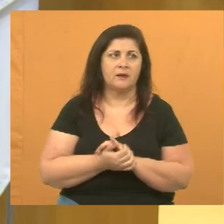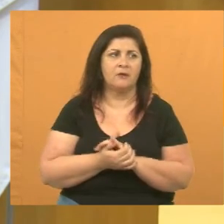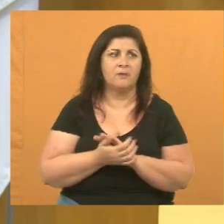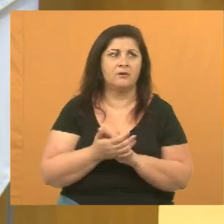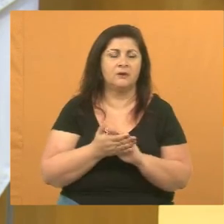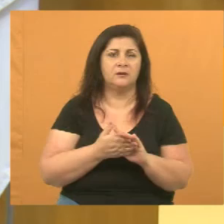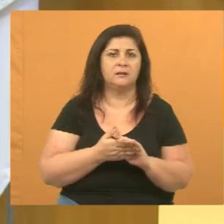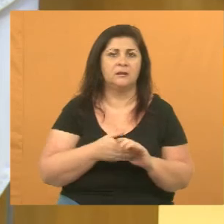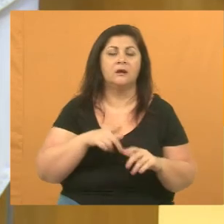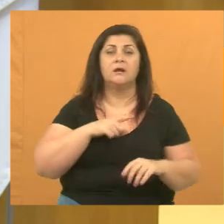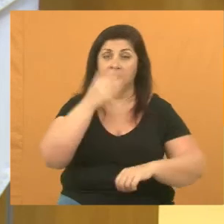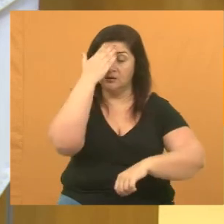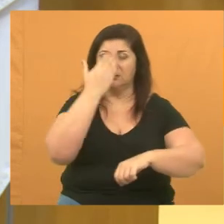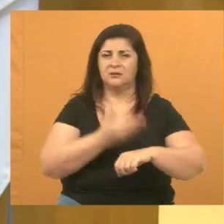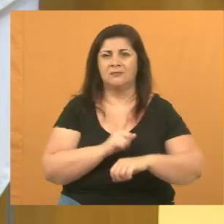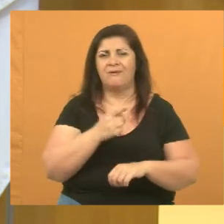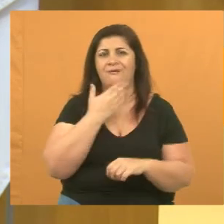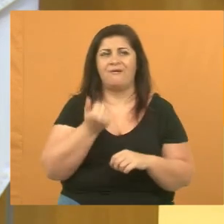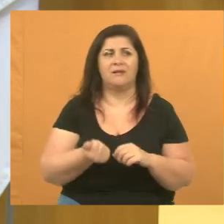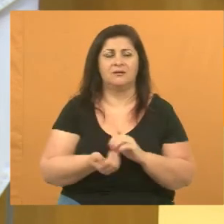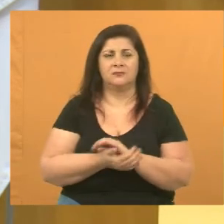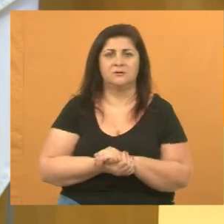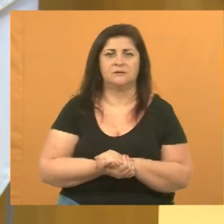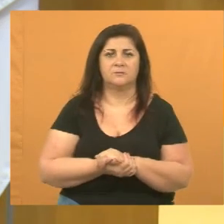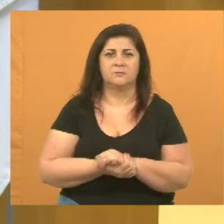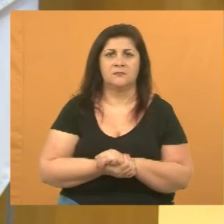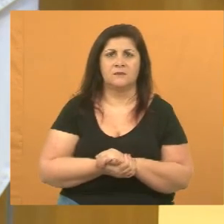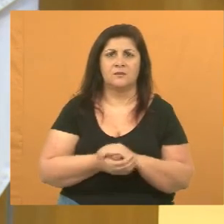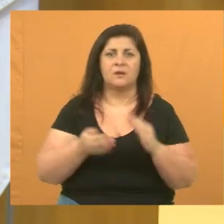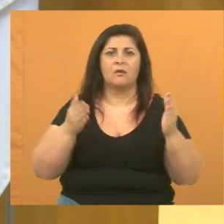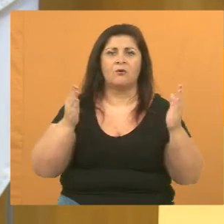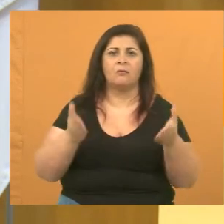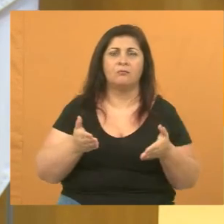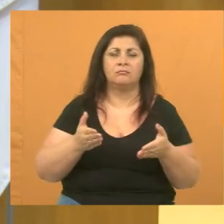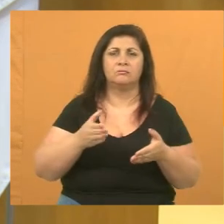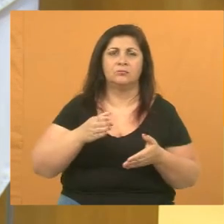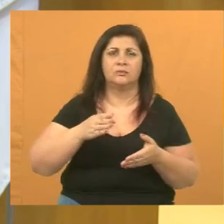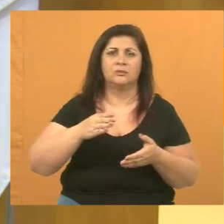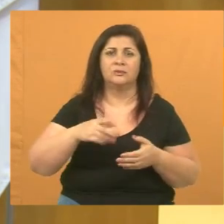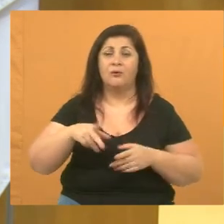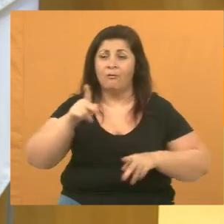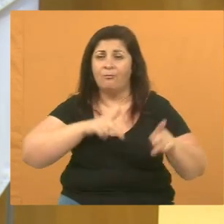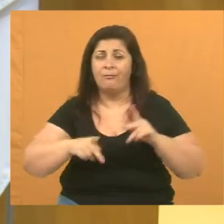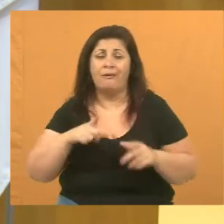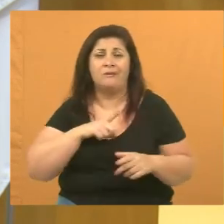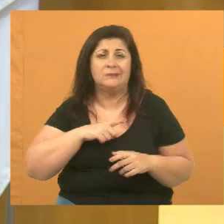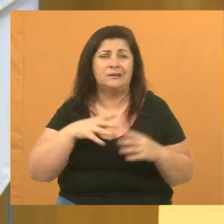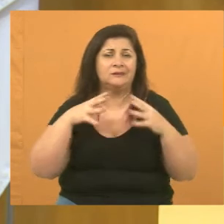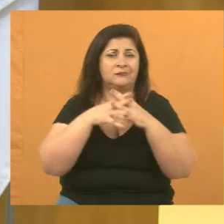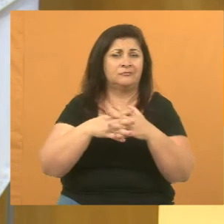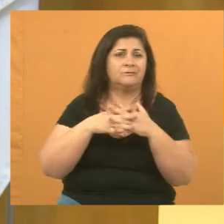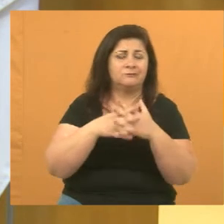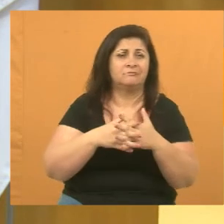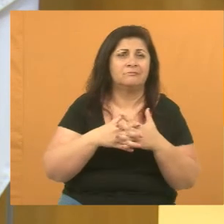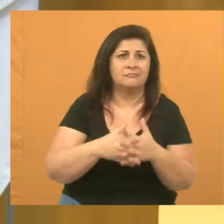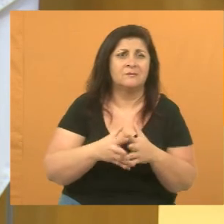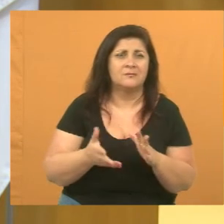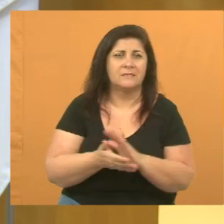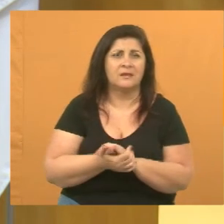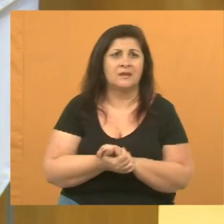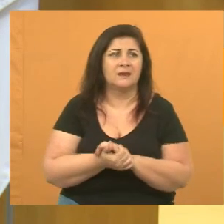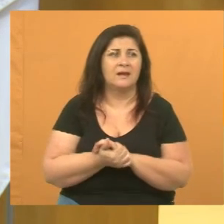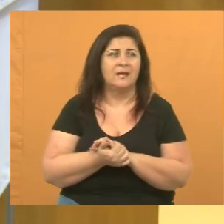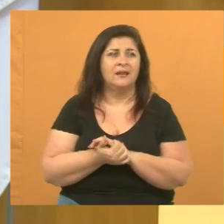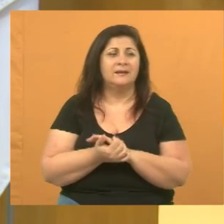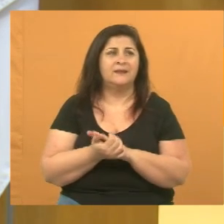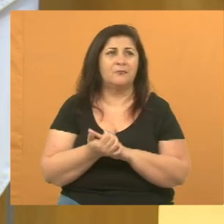eu tenho certeza que não é fácil, né? E hoje o cidadão, a dificuldade que existe para que o cidadão obtenha